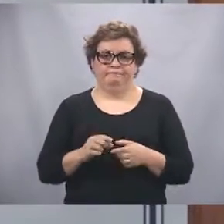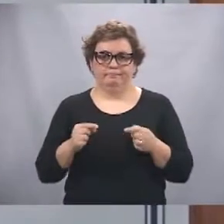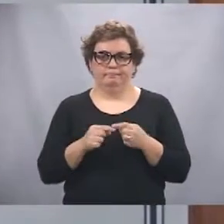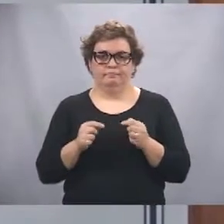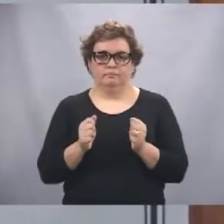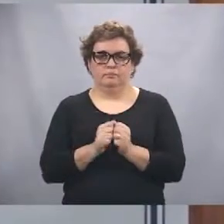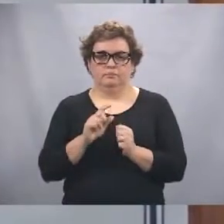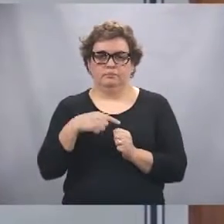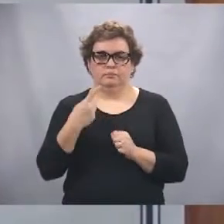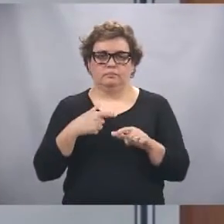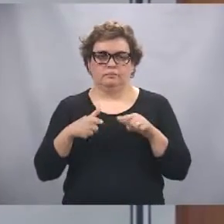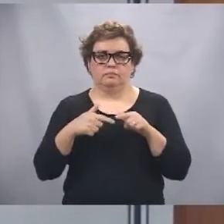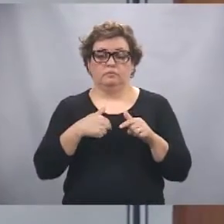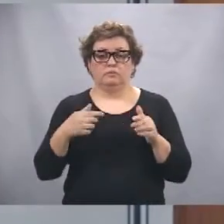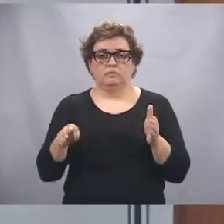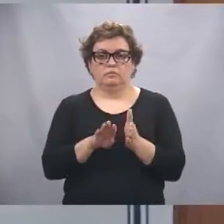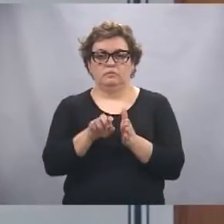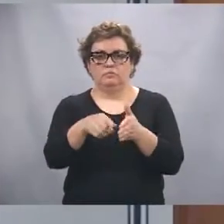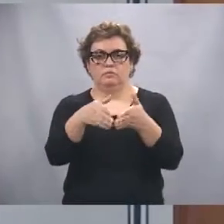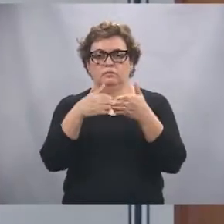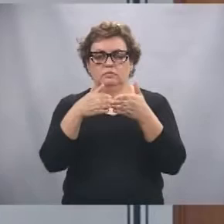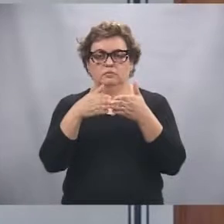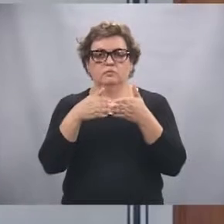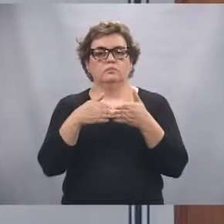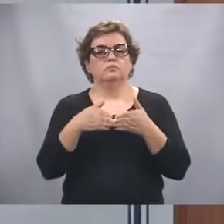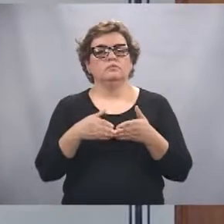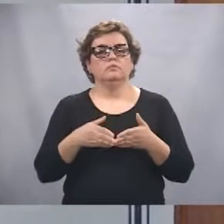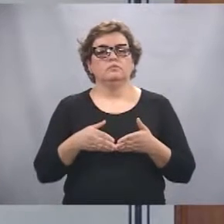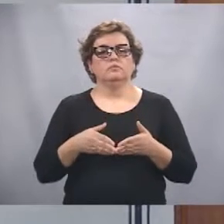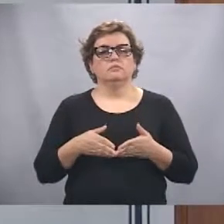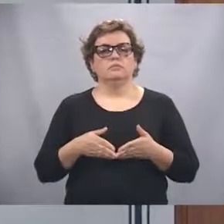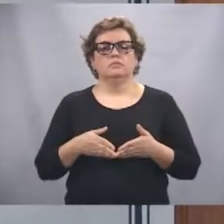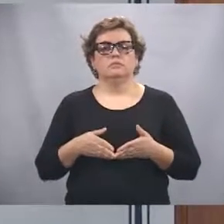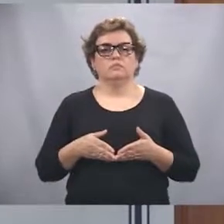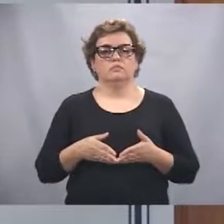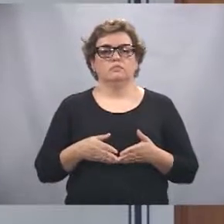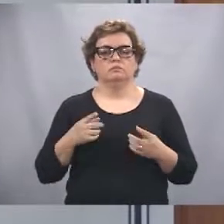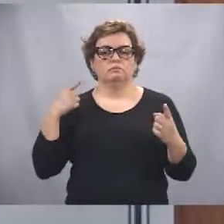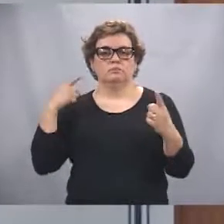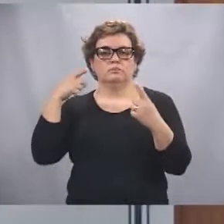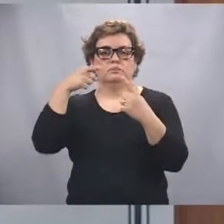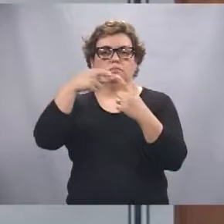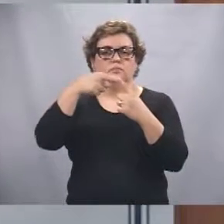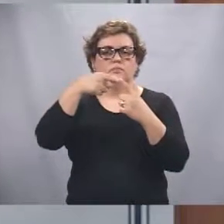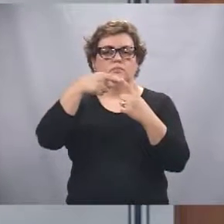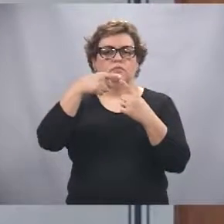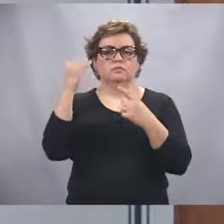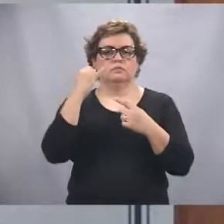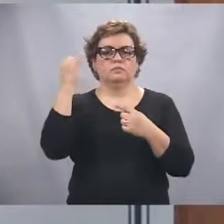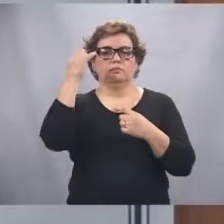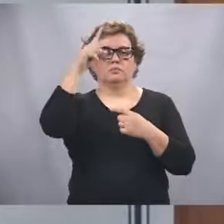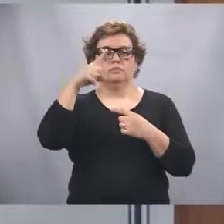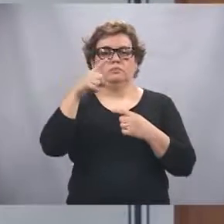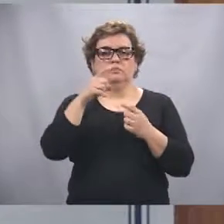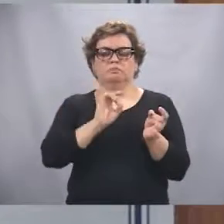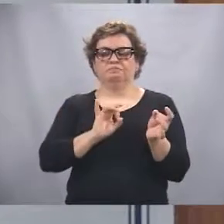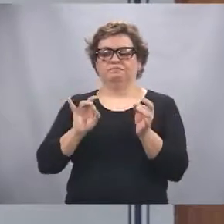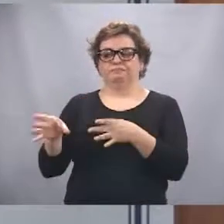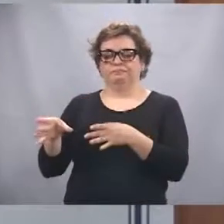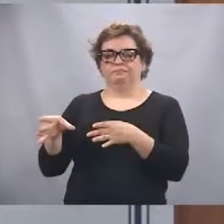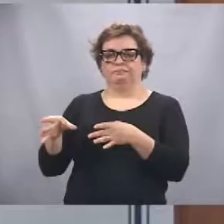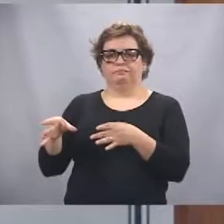Câmara. Eu trago esse requerimento e o objeto central aqui é o abandono